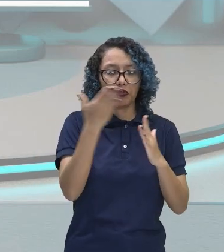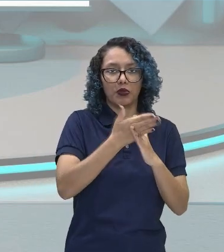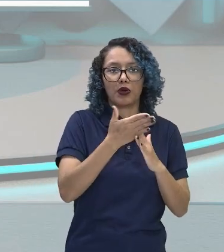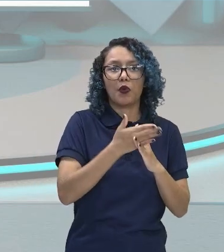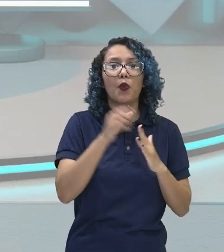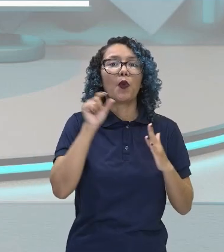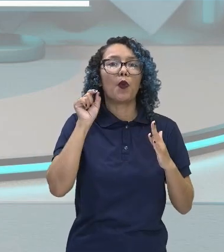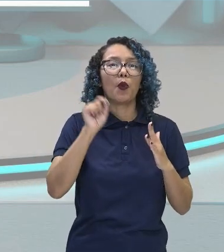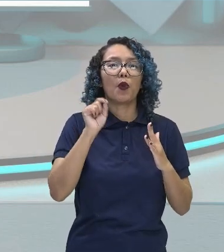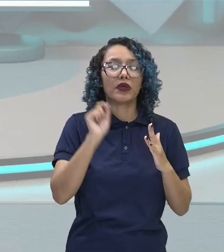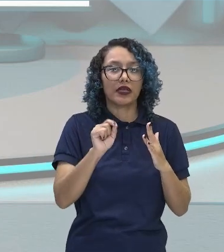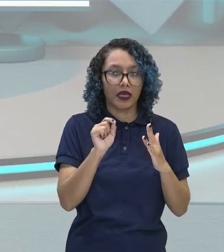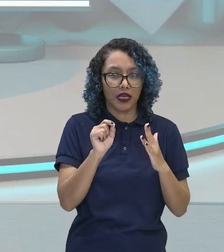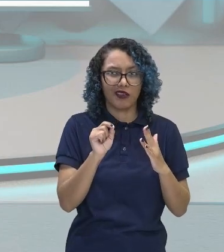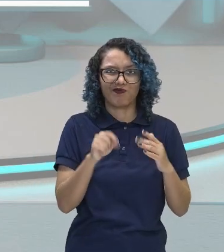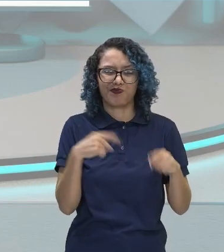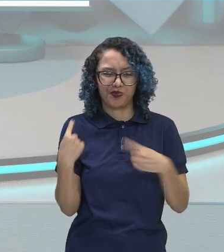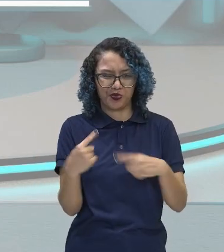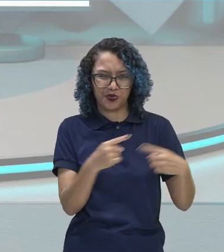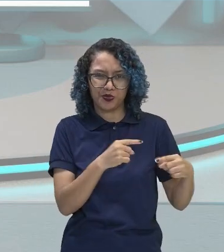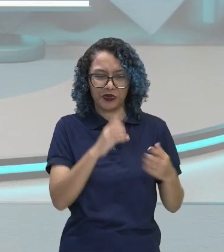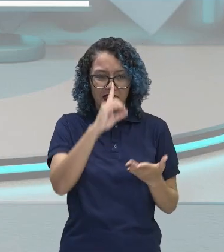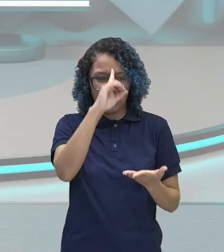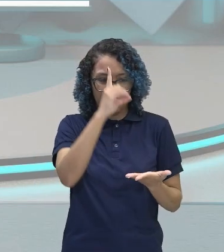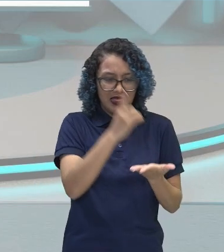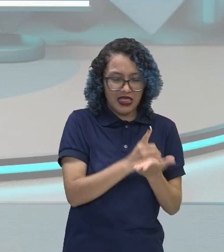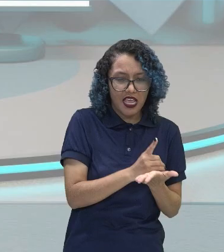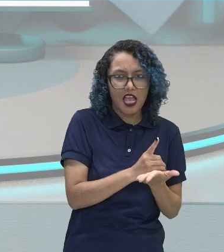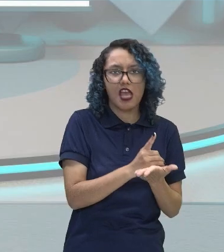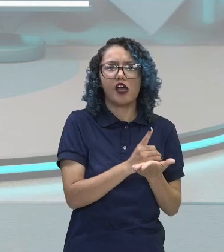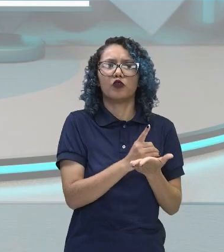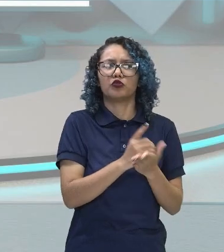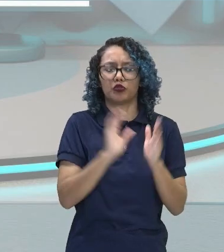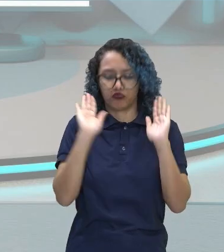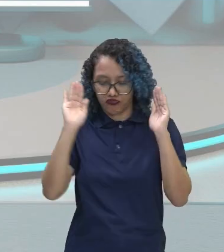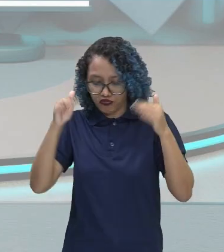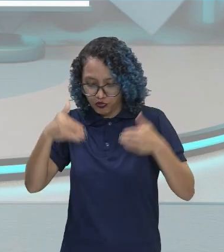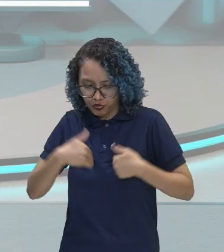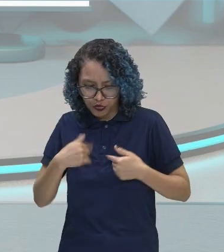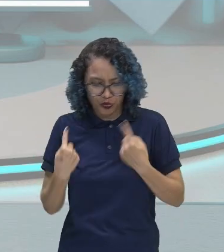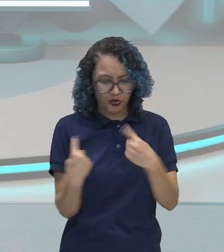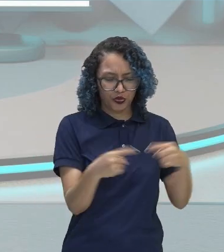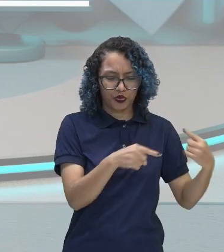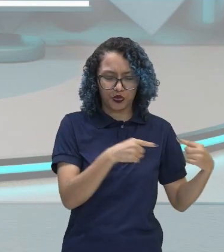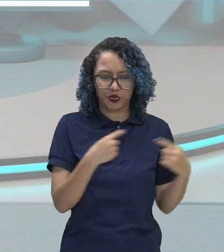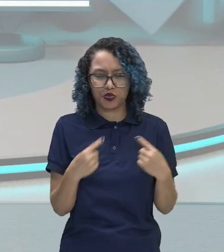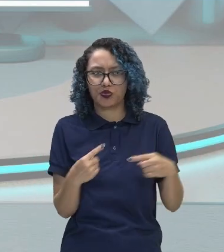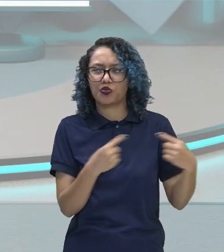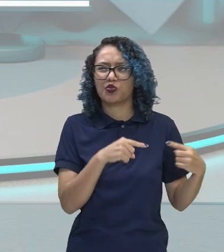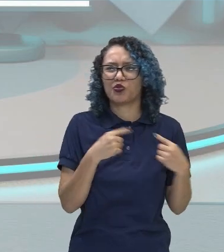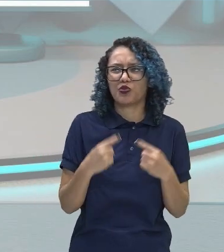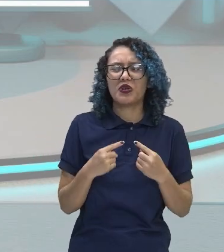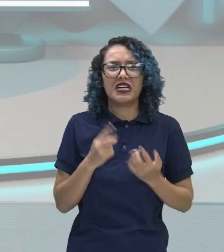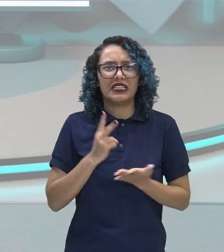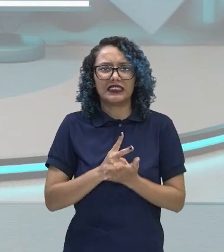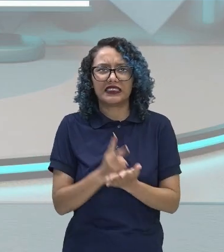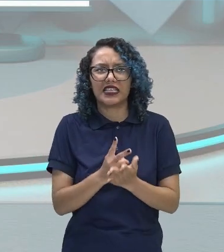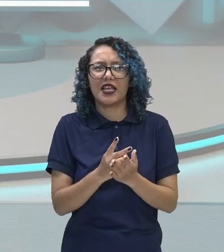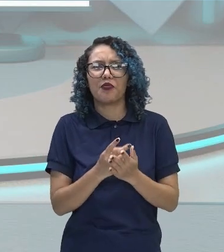aquele conflito entre teocentrismo e antropocentrismo, trazendo aquela questão, aquela dualidade,